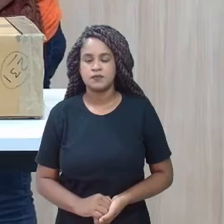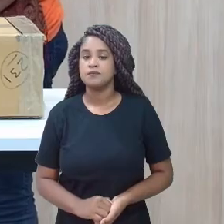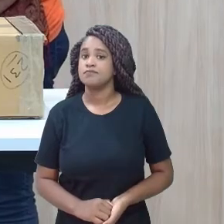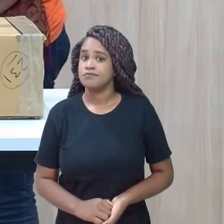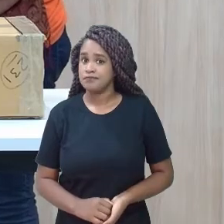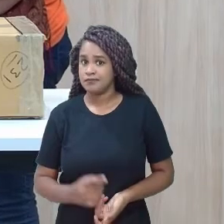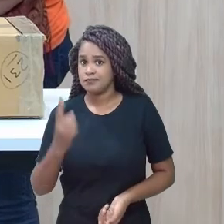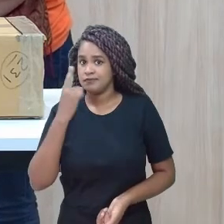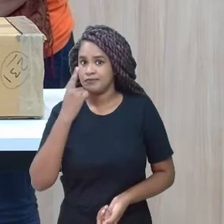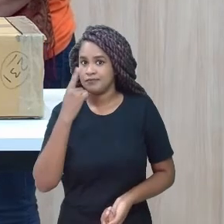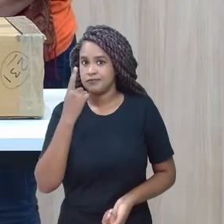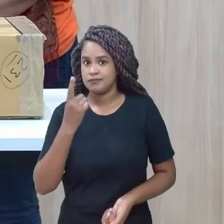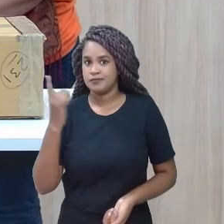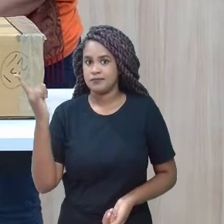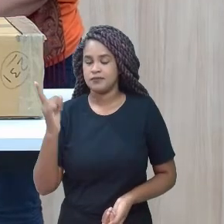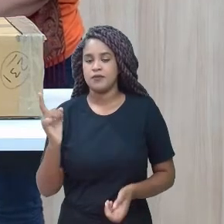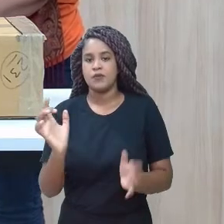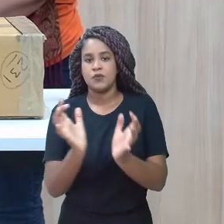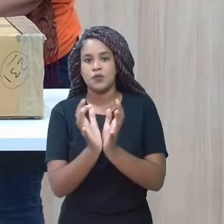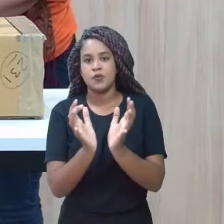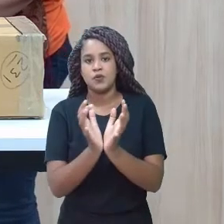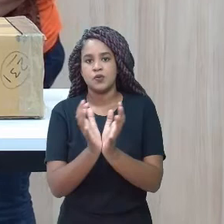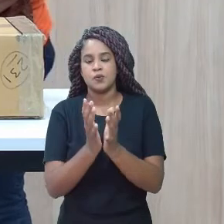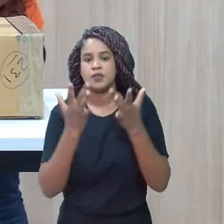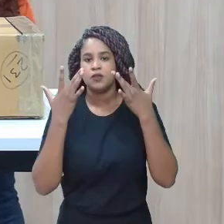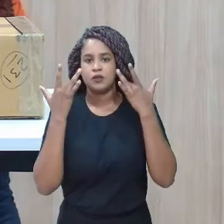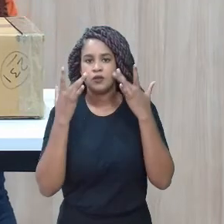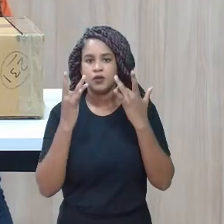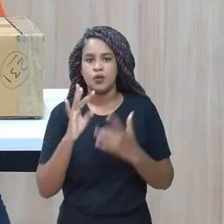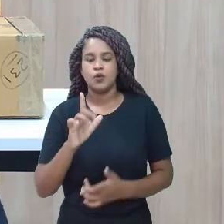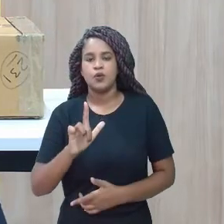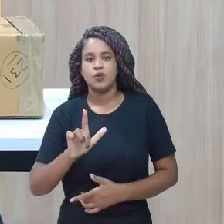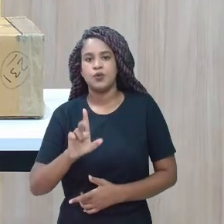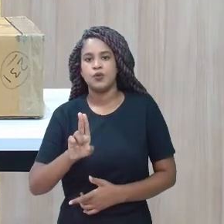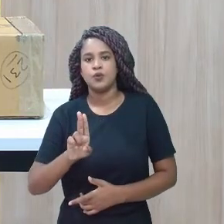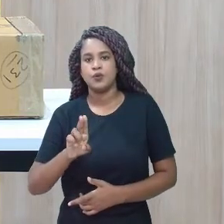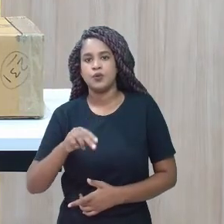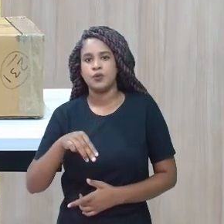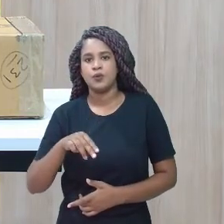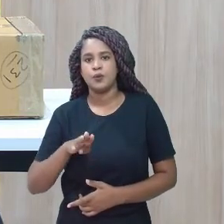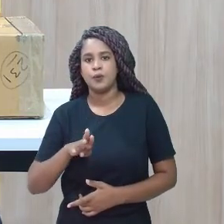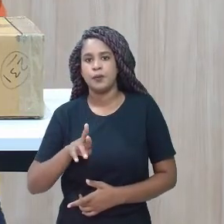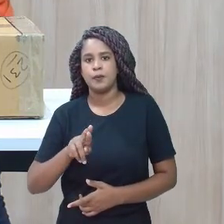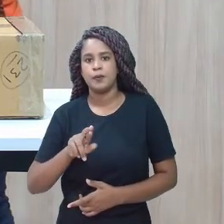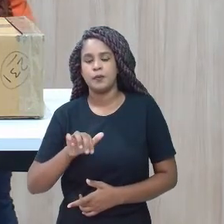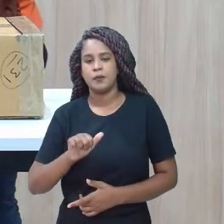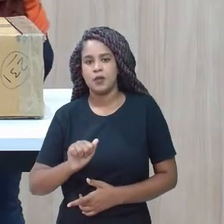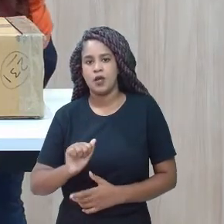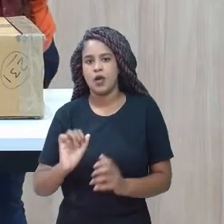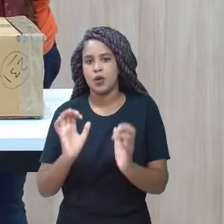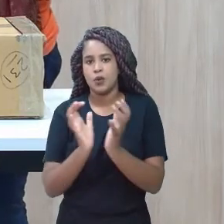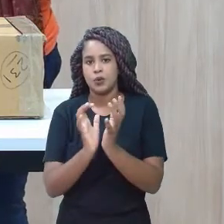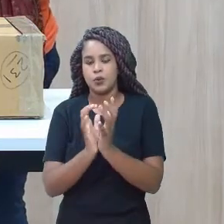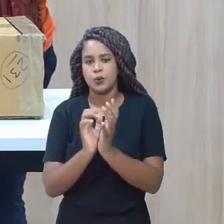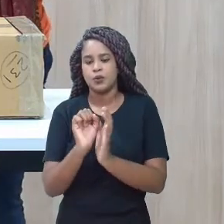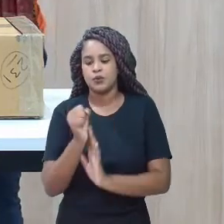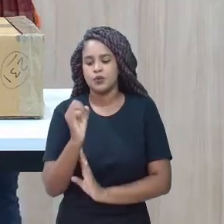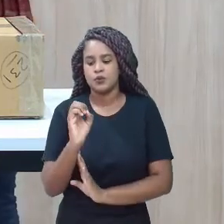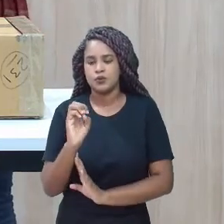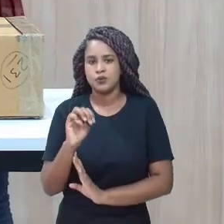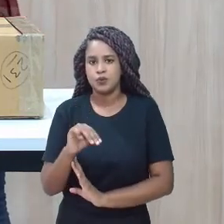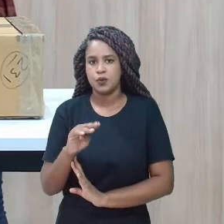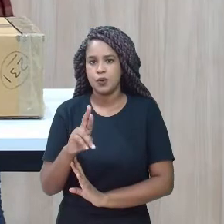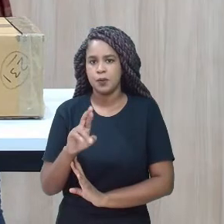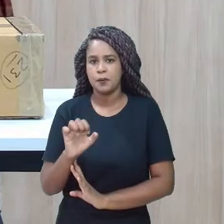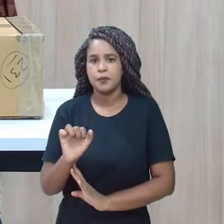Olha aí, a Companhia de Teatro Lumbra, né? O Clube da Sombra, contou